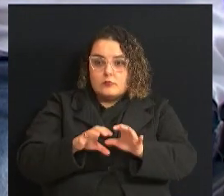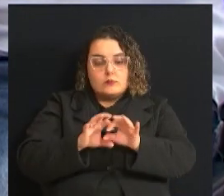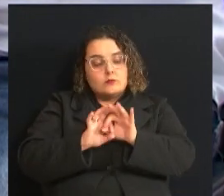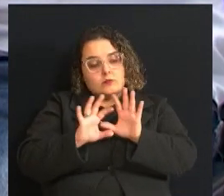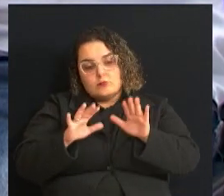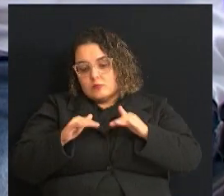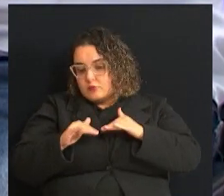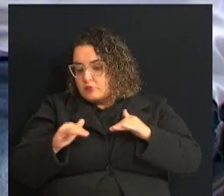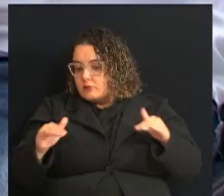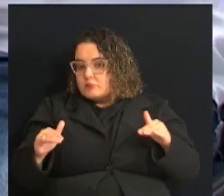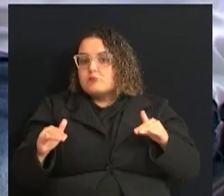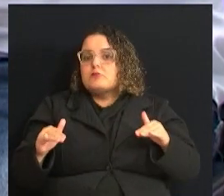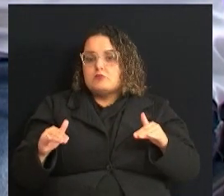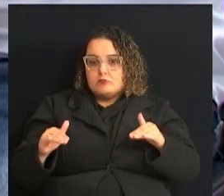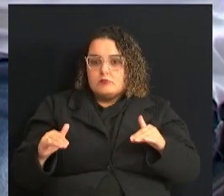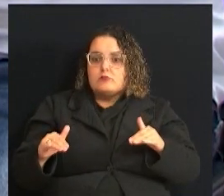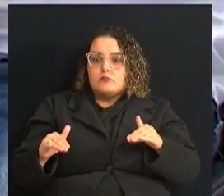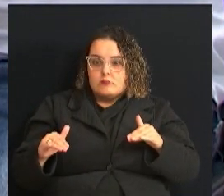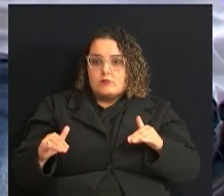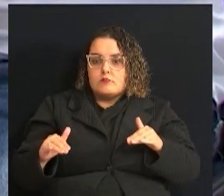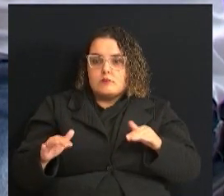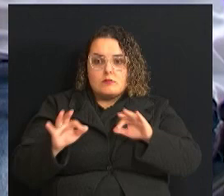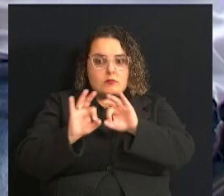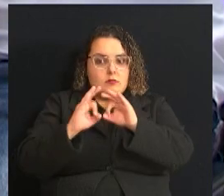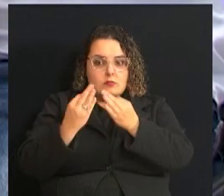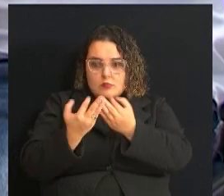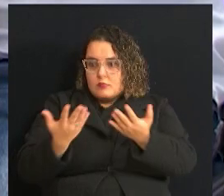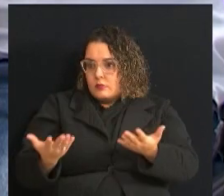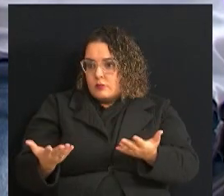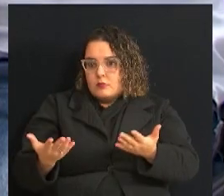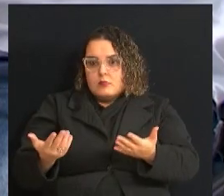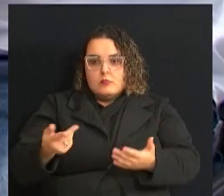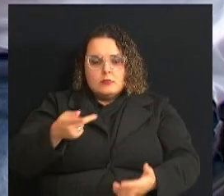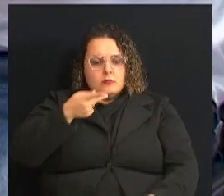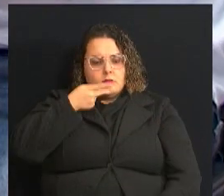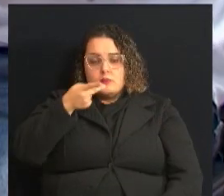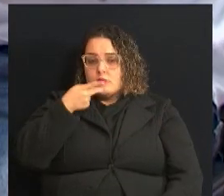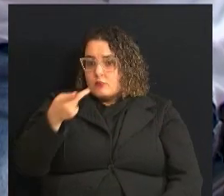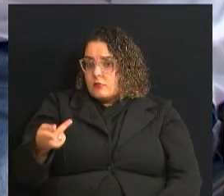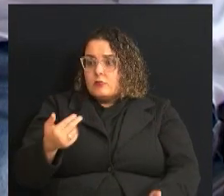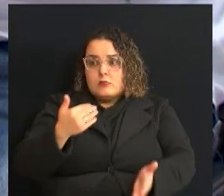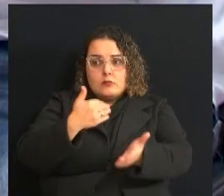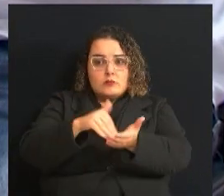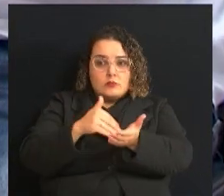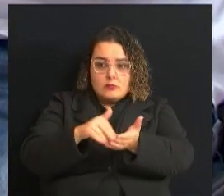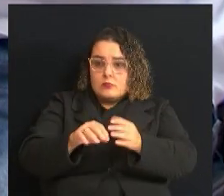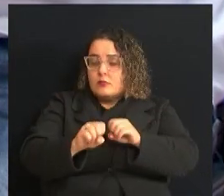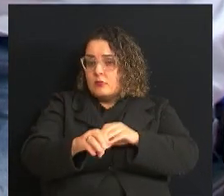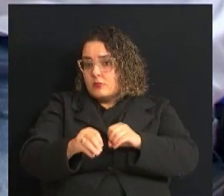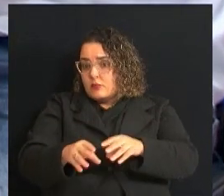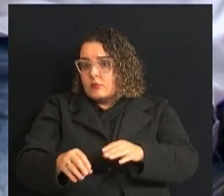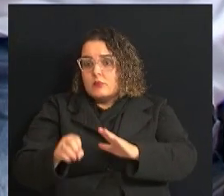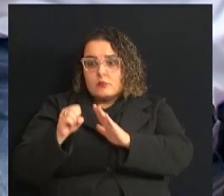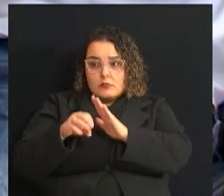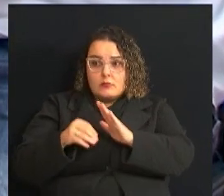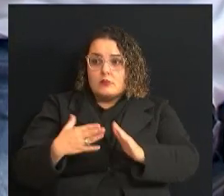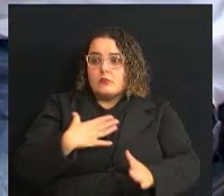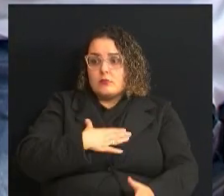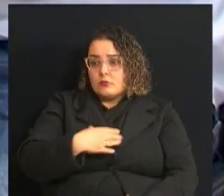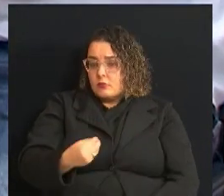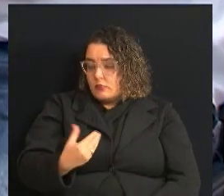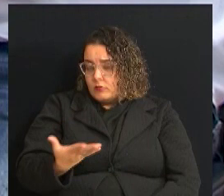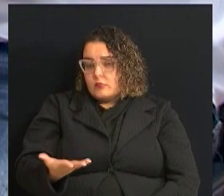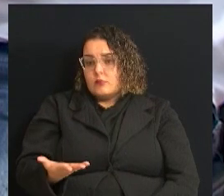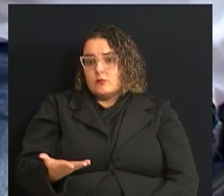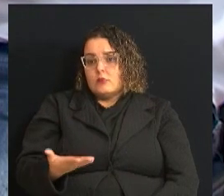branda, né, a ponto das famílias não precisarem sequer notificar as secretarias de educação que estão fazendo homeschooling com os filhos.